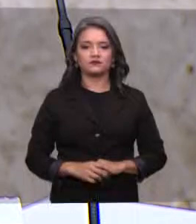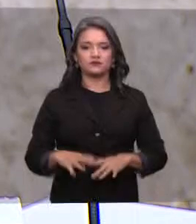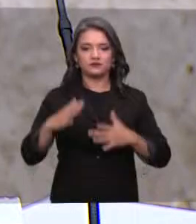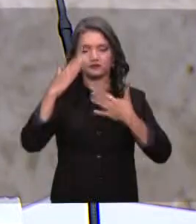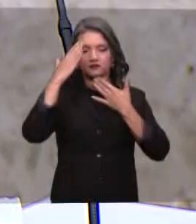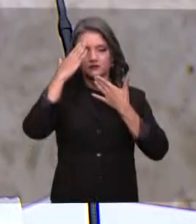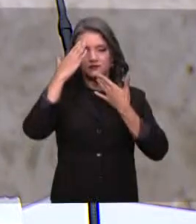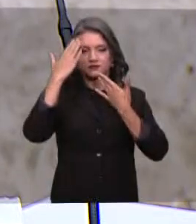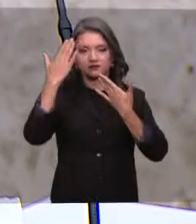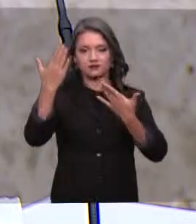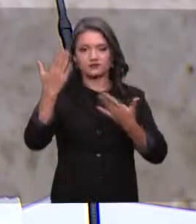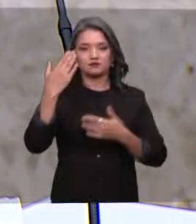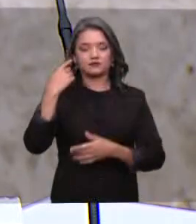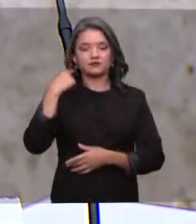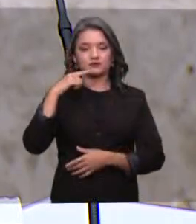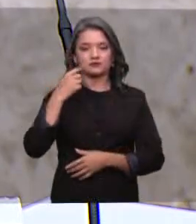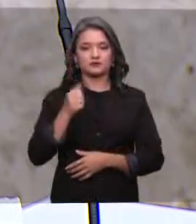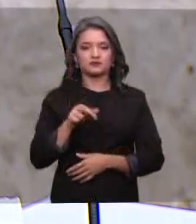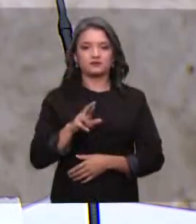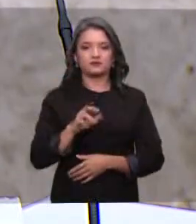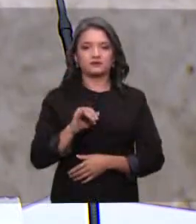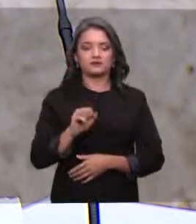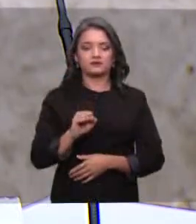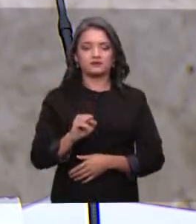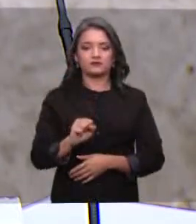Agradeço ao doutor Aristides Junqueira Alvarenga.